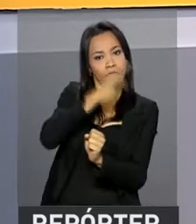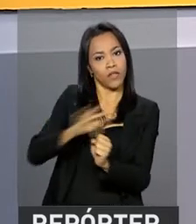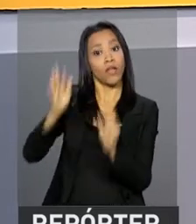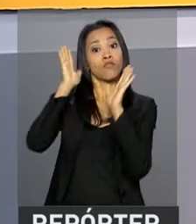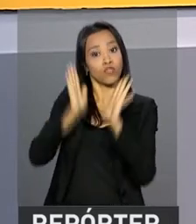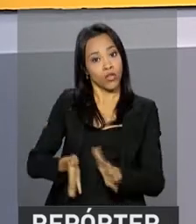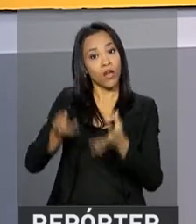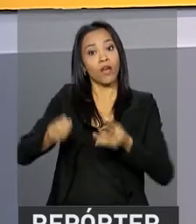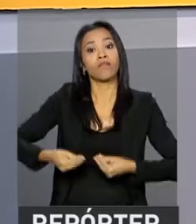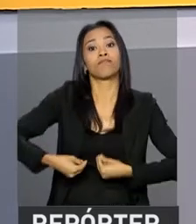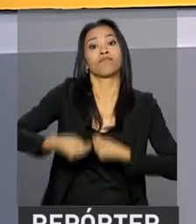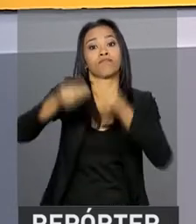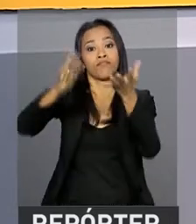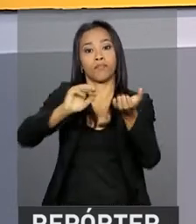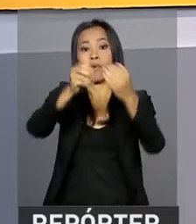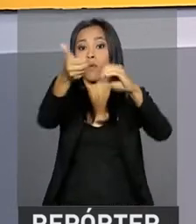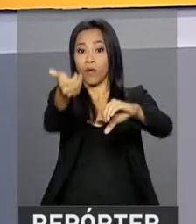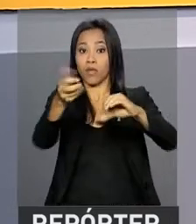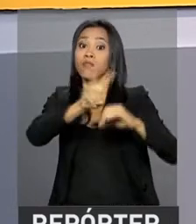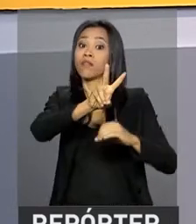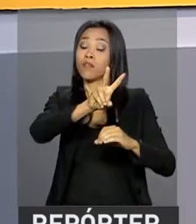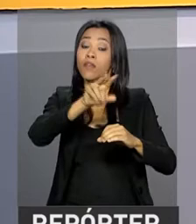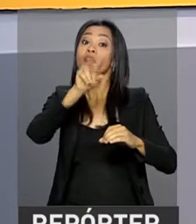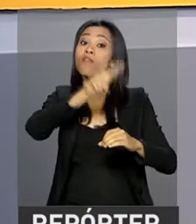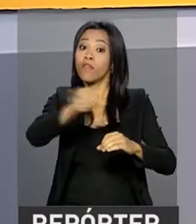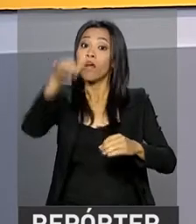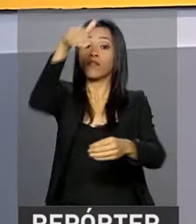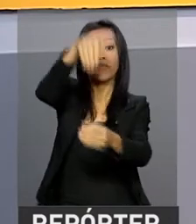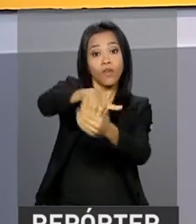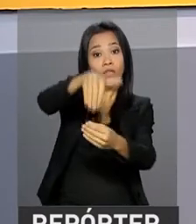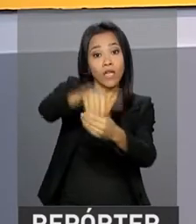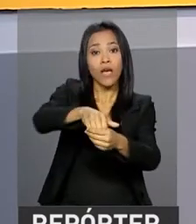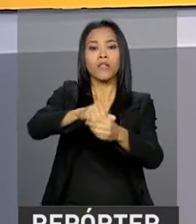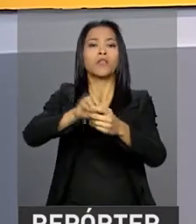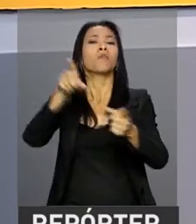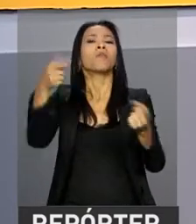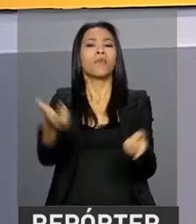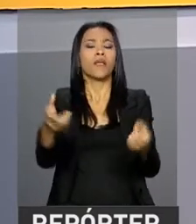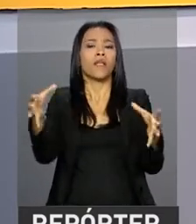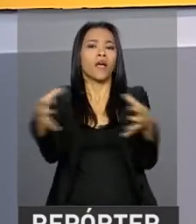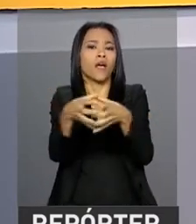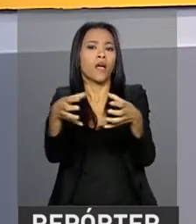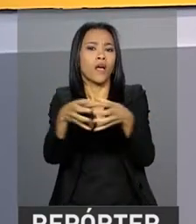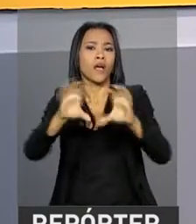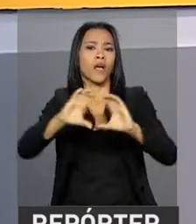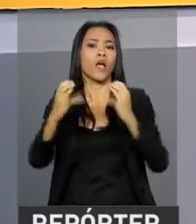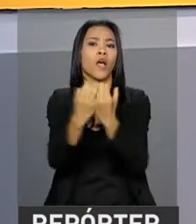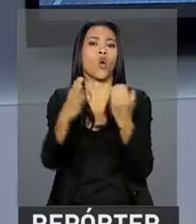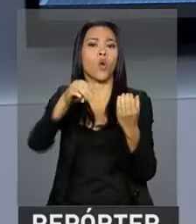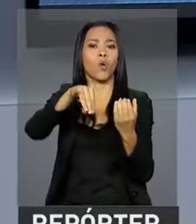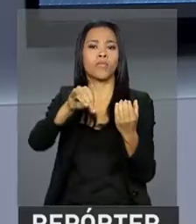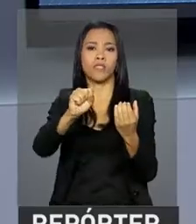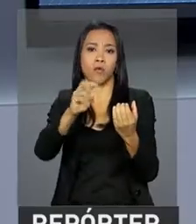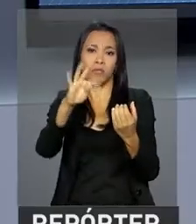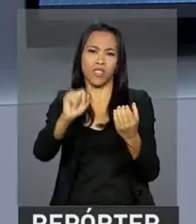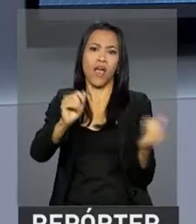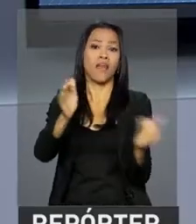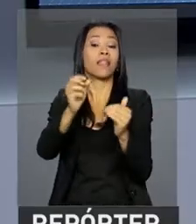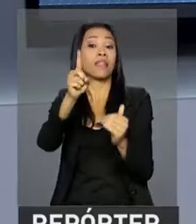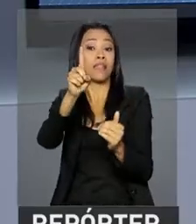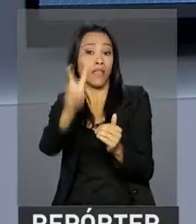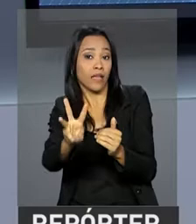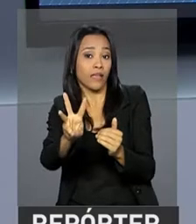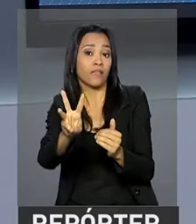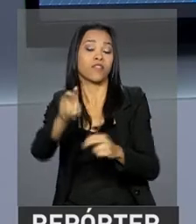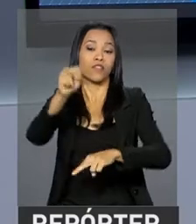ao Congresso e deve ser votado pela Comissão Mista de Orçamento do Senado até 13 de julho. Essa vai ser a primeira